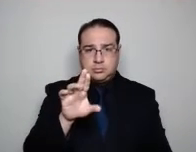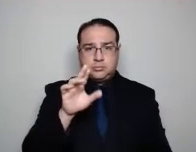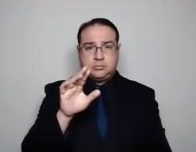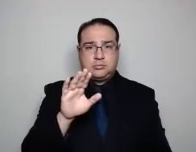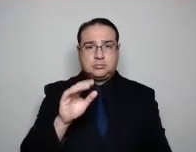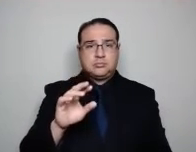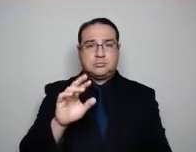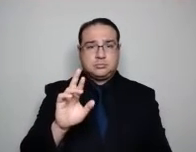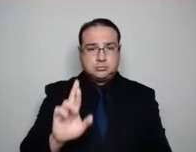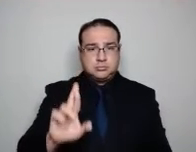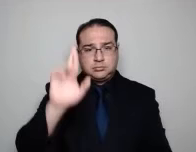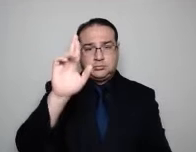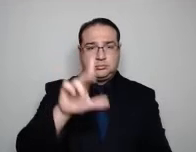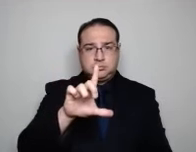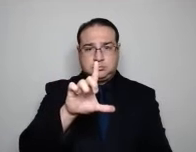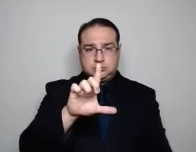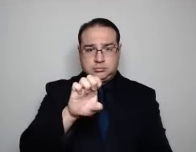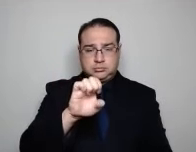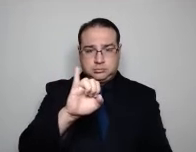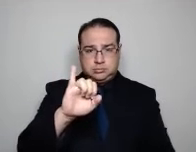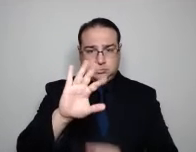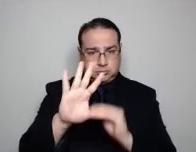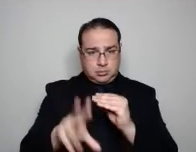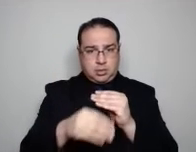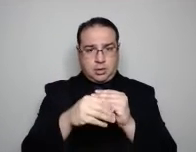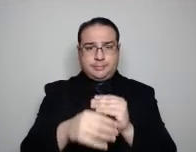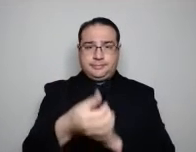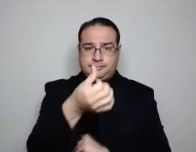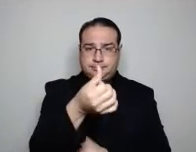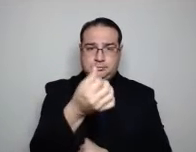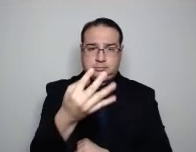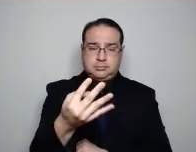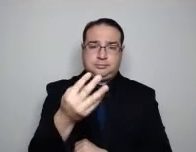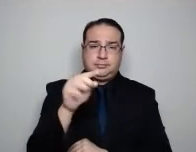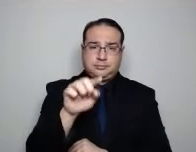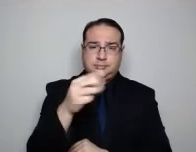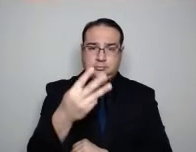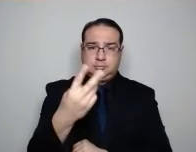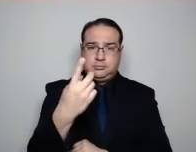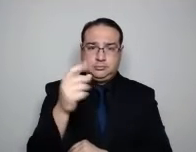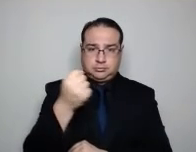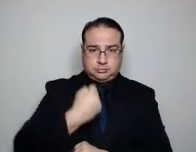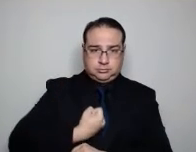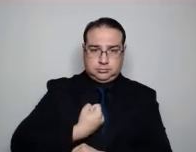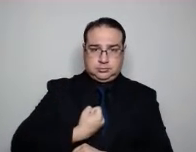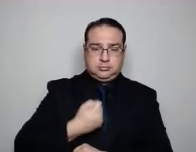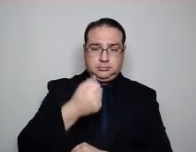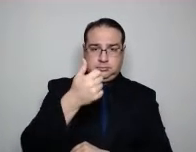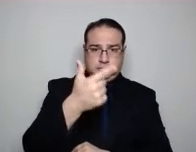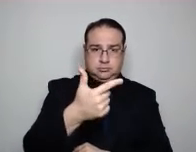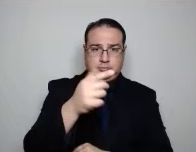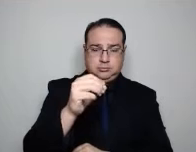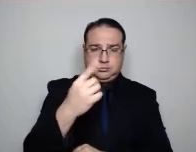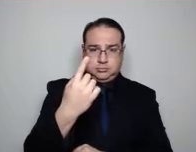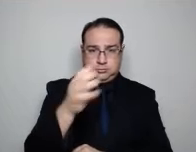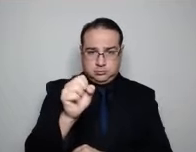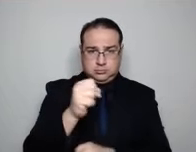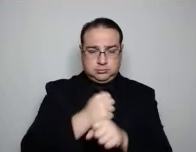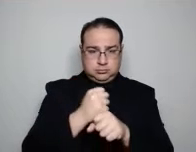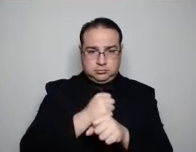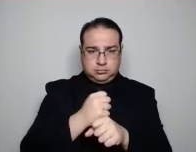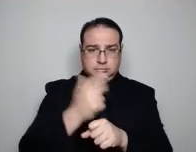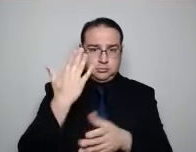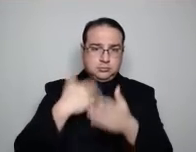A lei complementar 643 de 2018, né, que é o que fala da organização judiciária aqui do Tribunal de